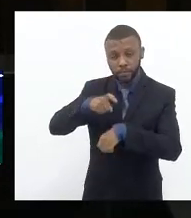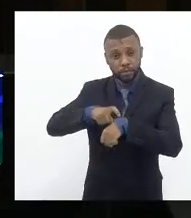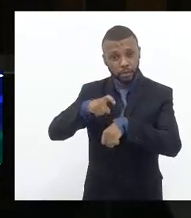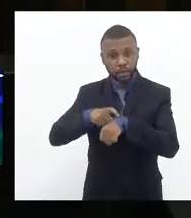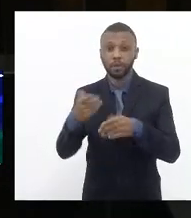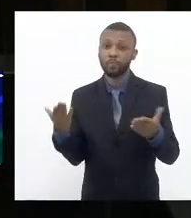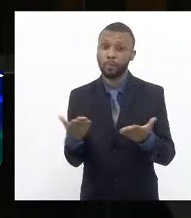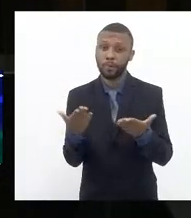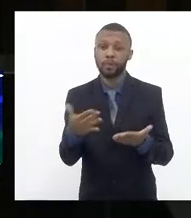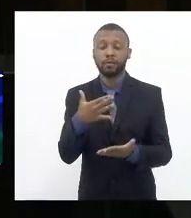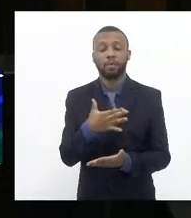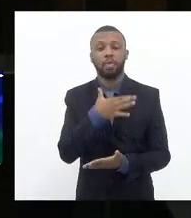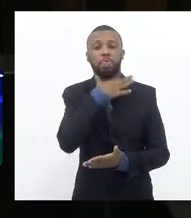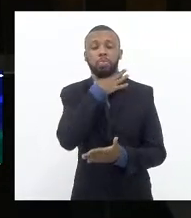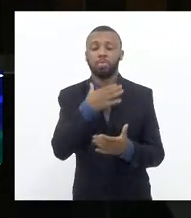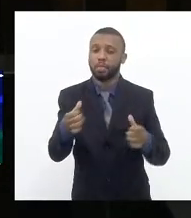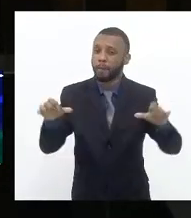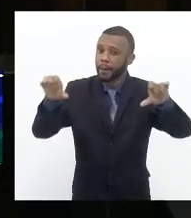é uma crise